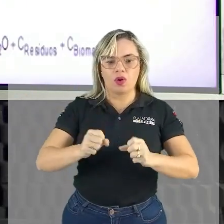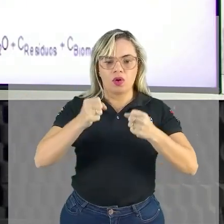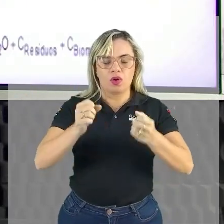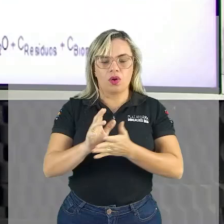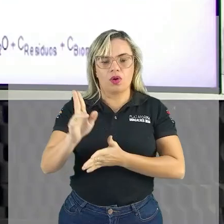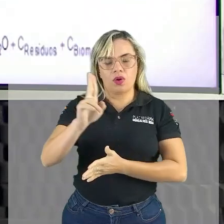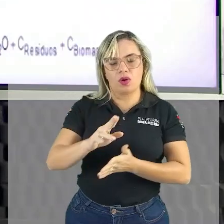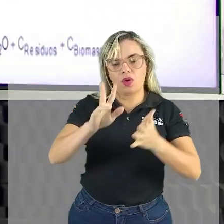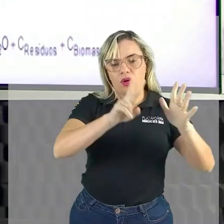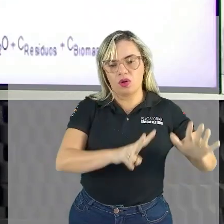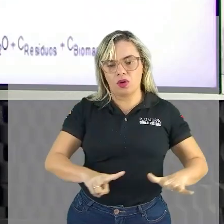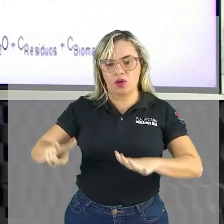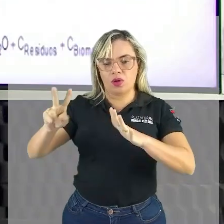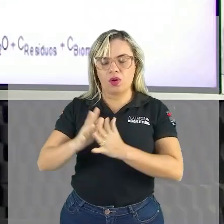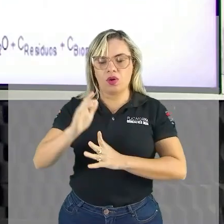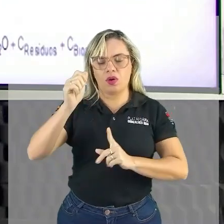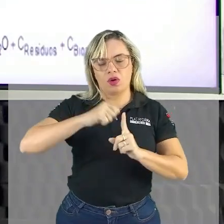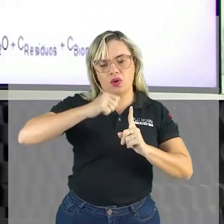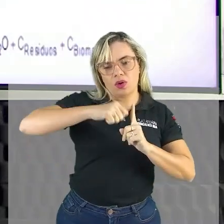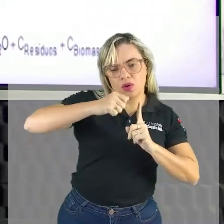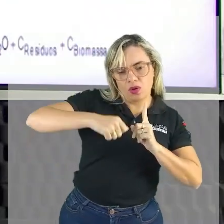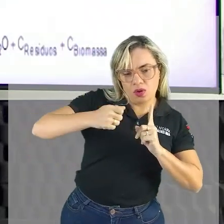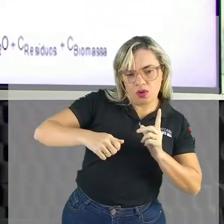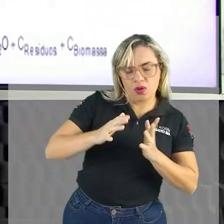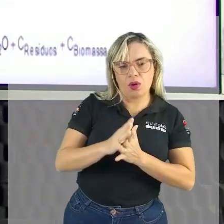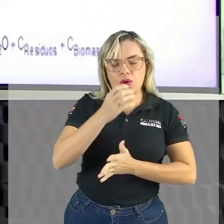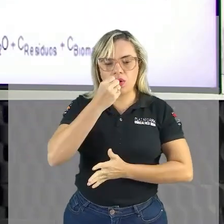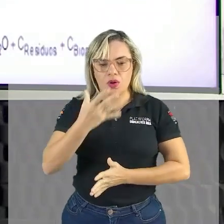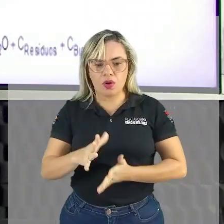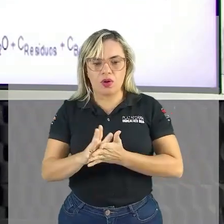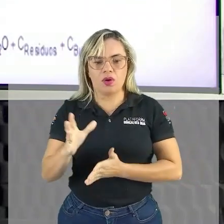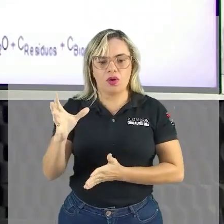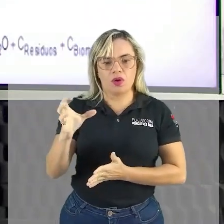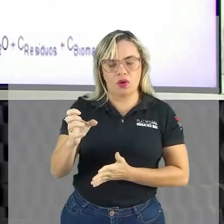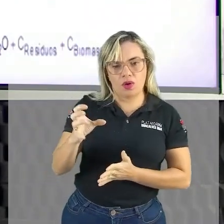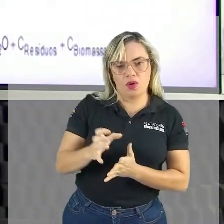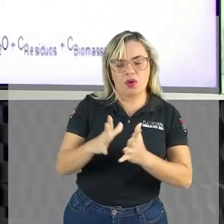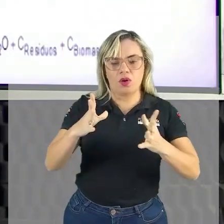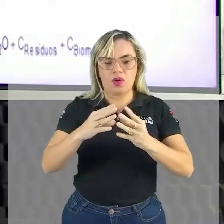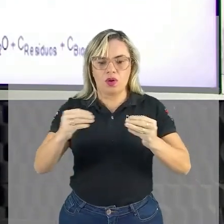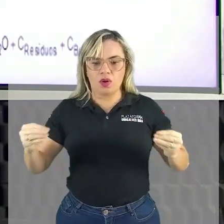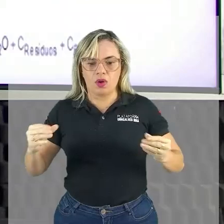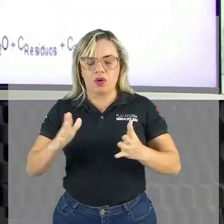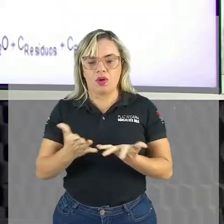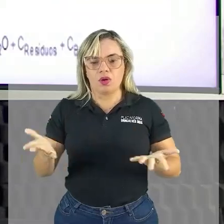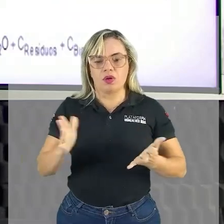em semanas ou meses, sob condições favoráveis de biodegradação.